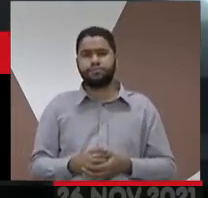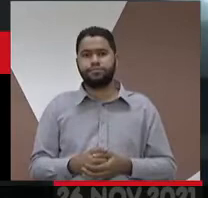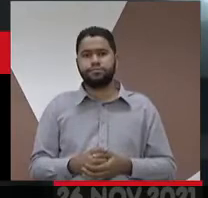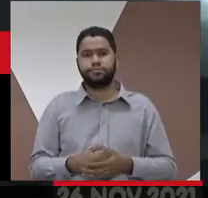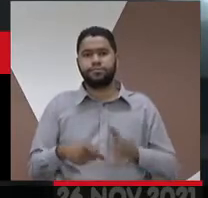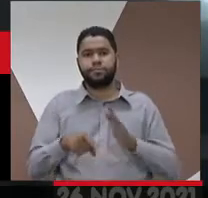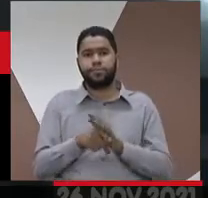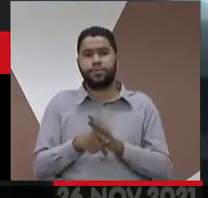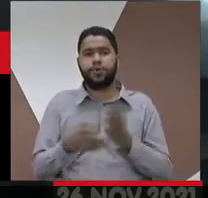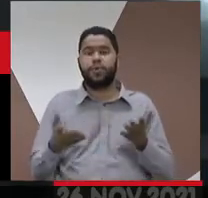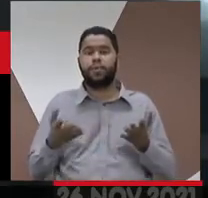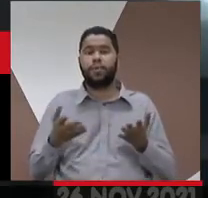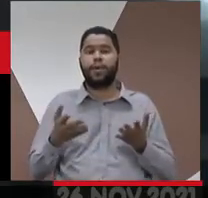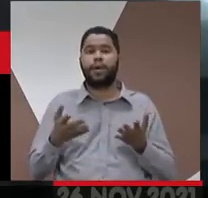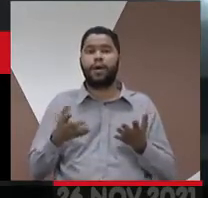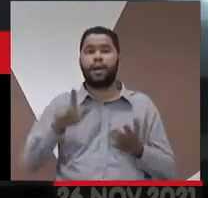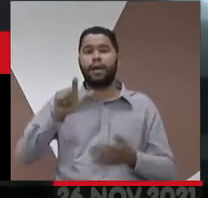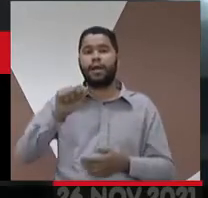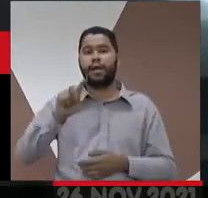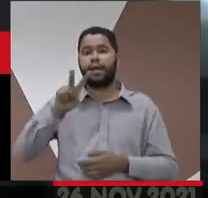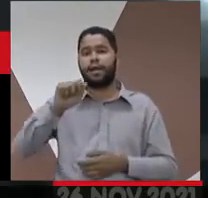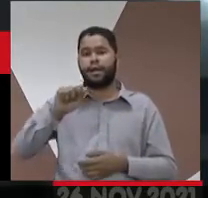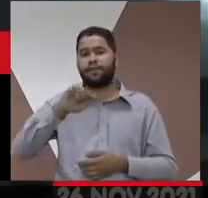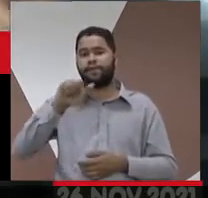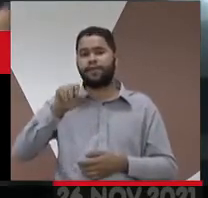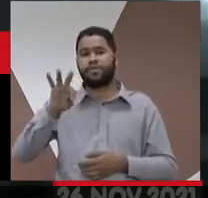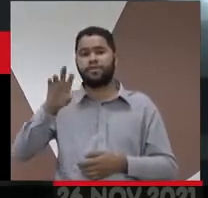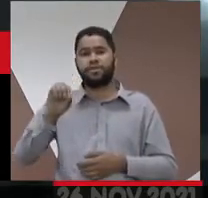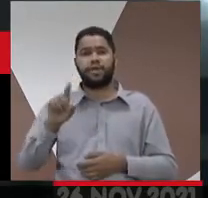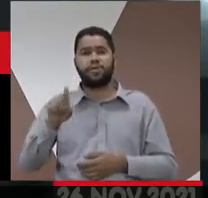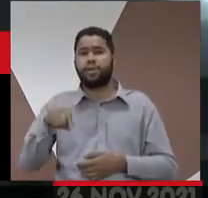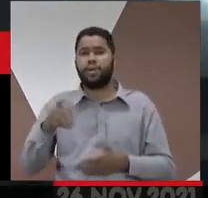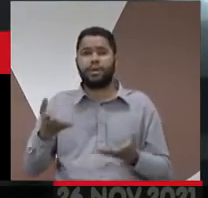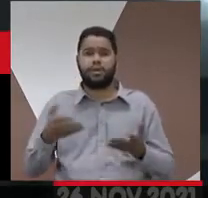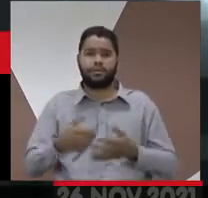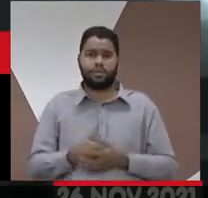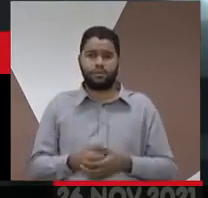Lava Jato, de cima para baixo, no ranking, são só elas.